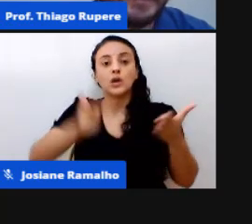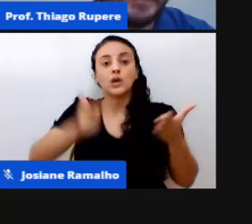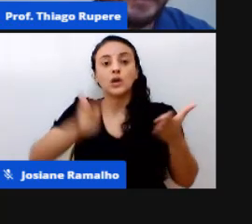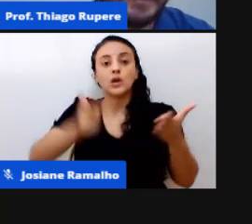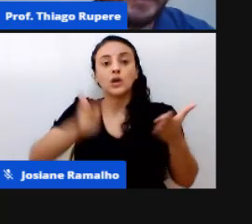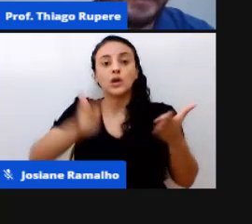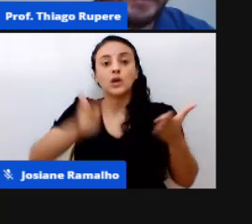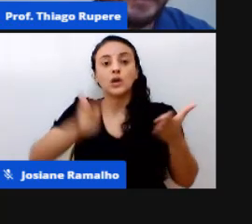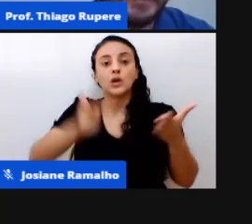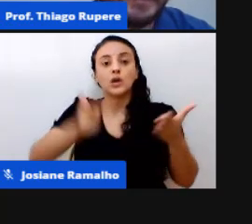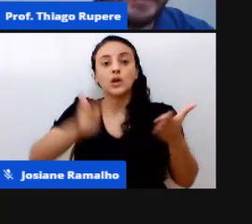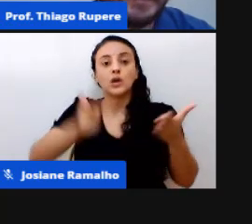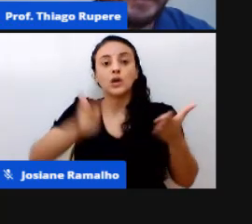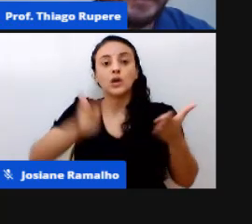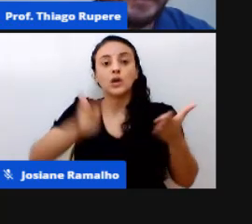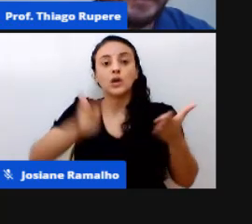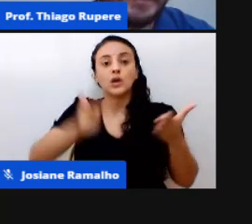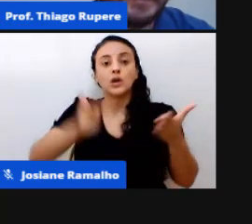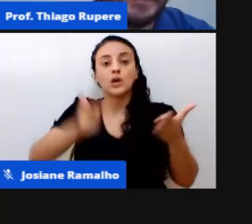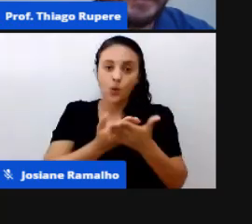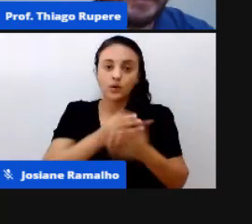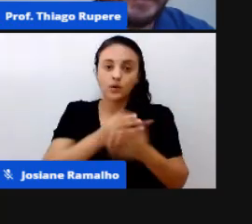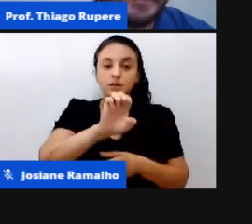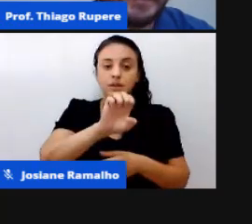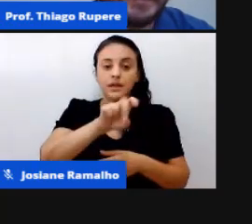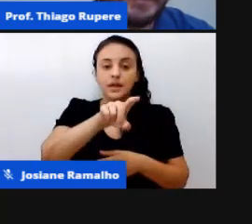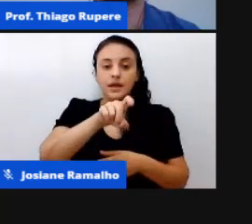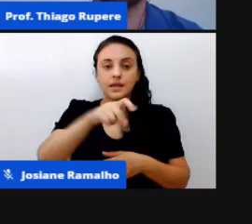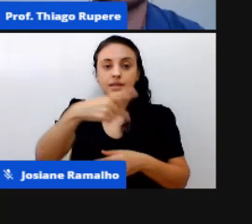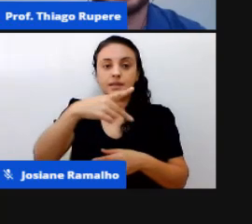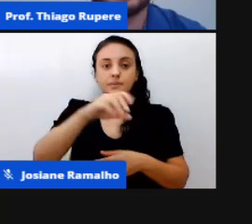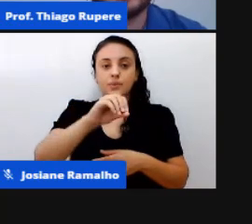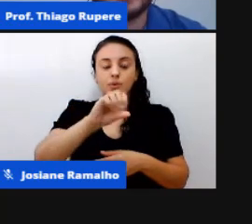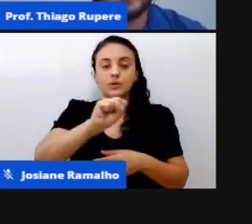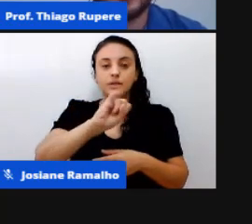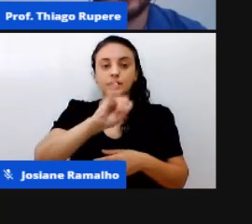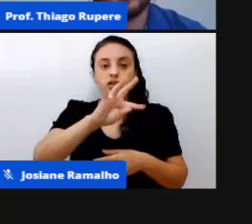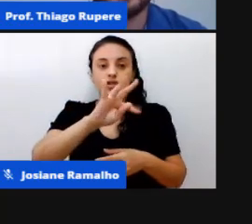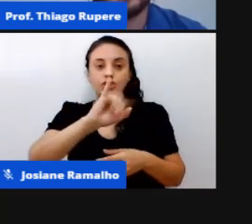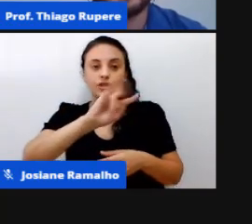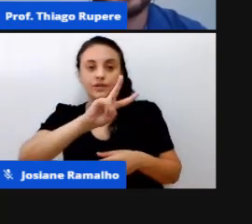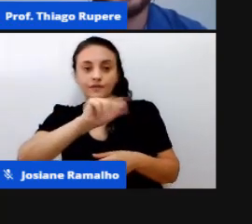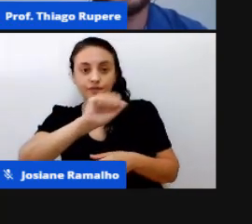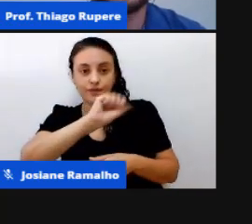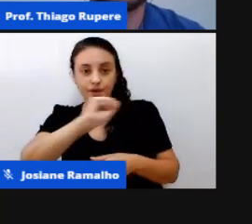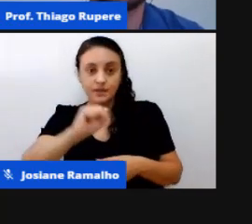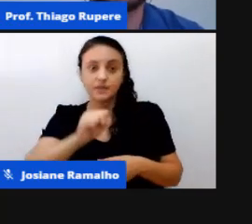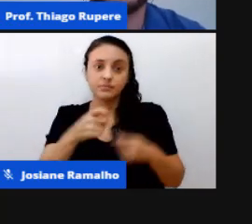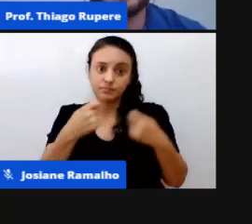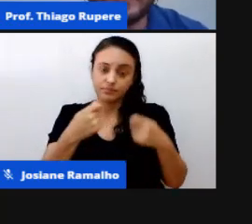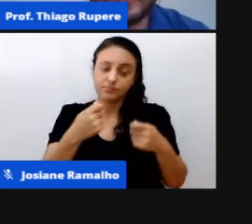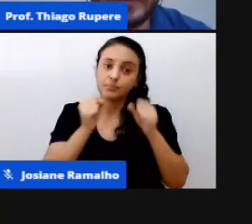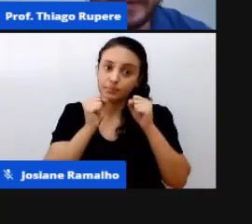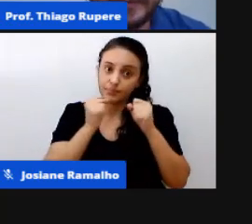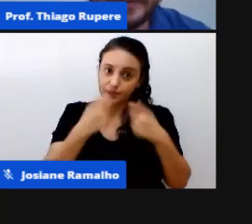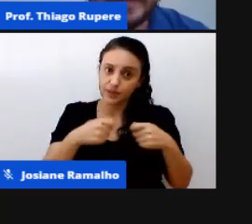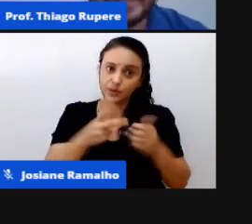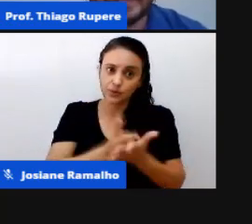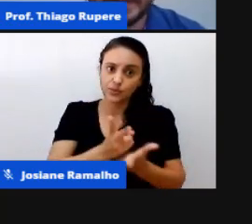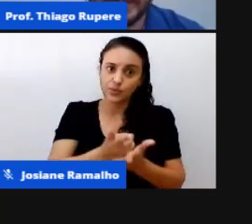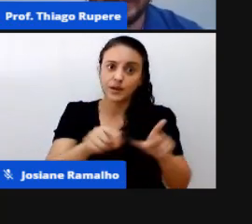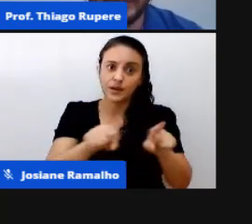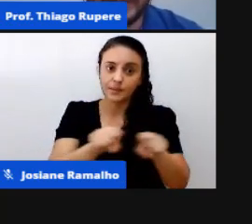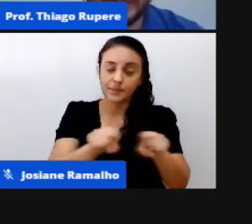Eu friso aqui que são metodologias que se complementam. Hoje nós temos outro perfil de